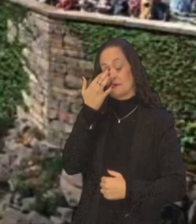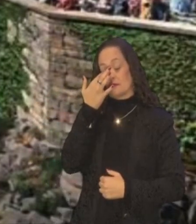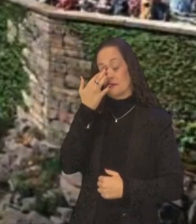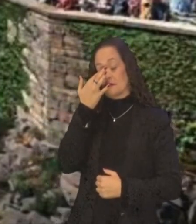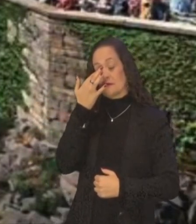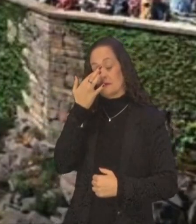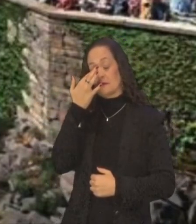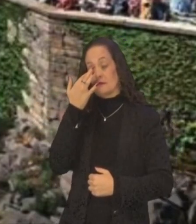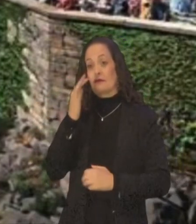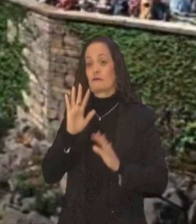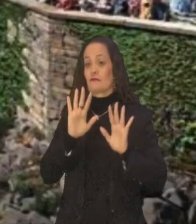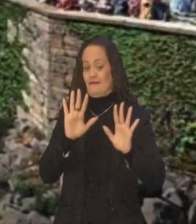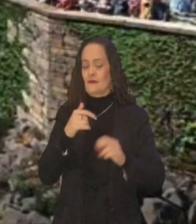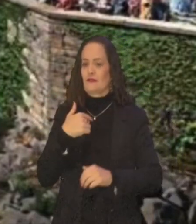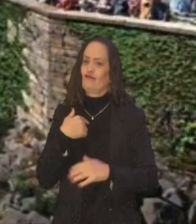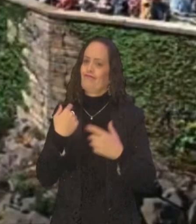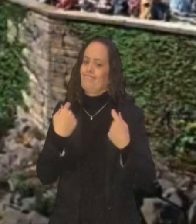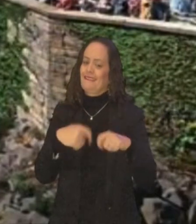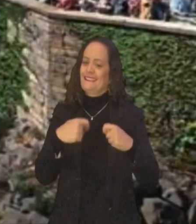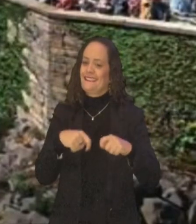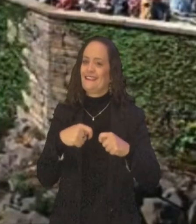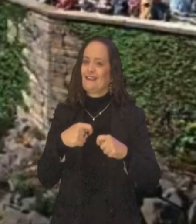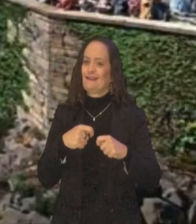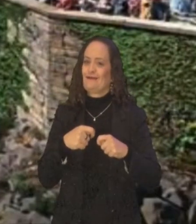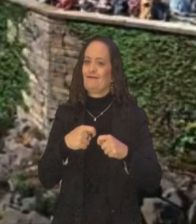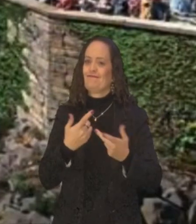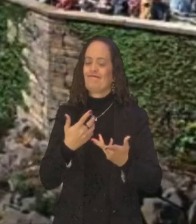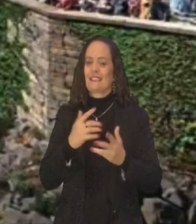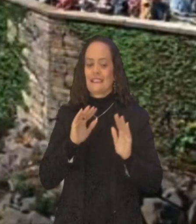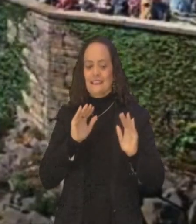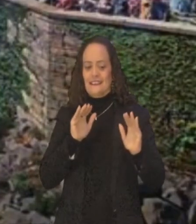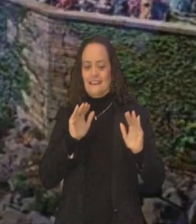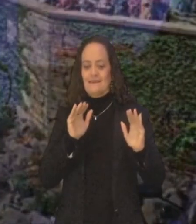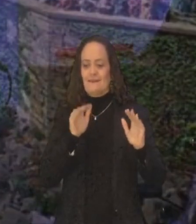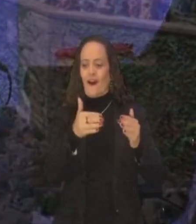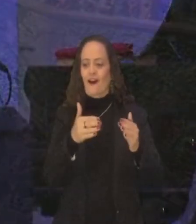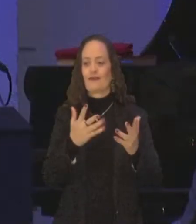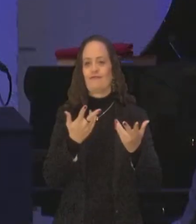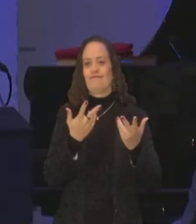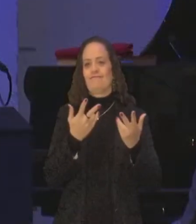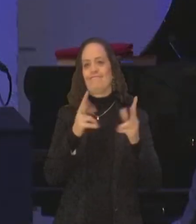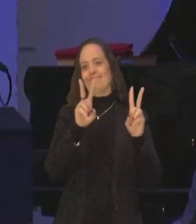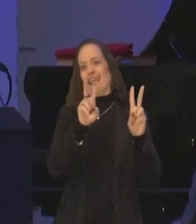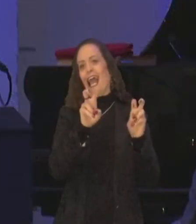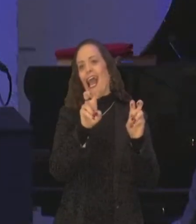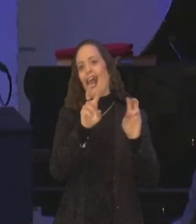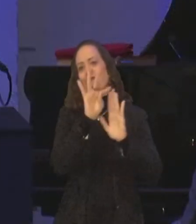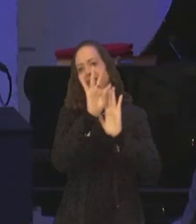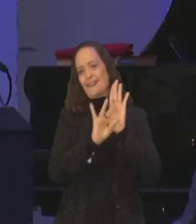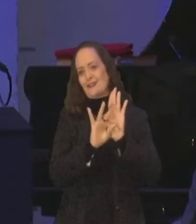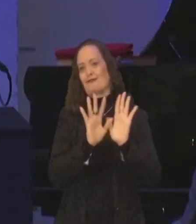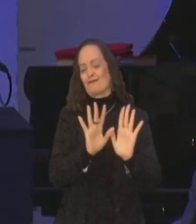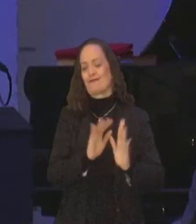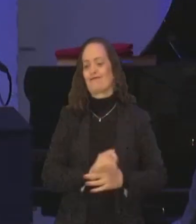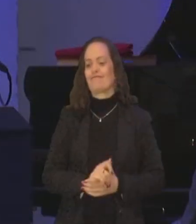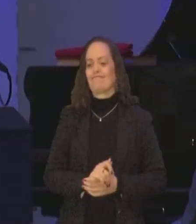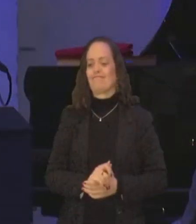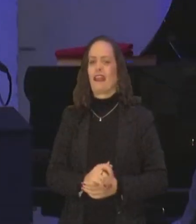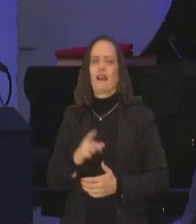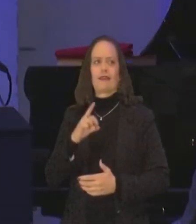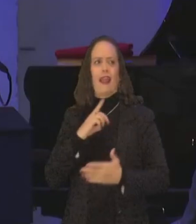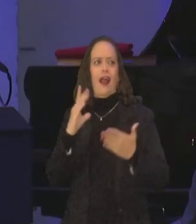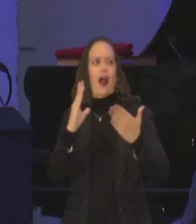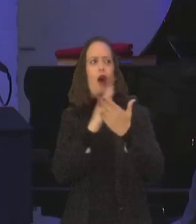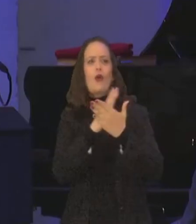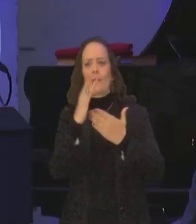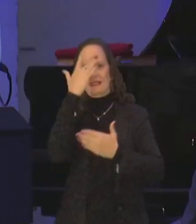eu preciso me deter no que o texto da palavra diz. Inclusive alguns irmãos já têm